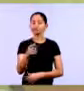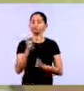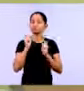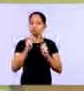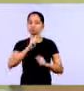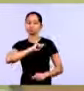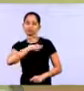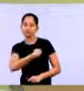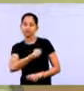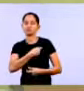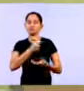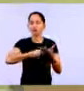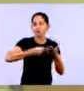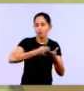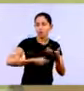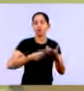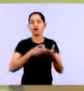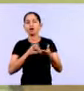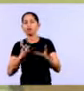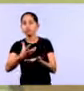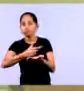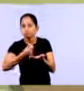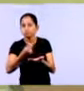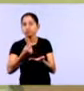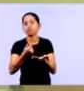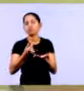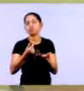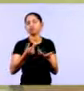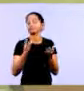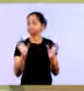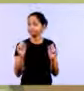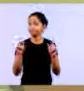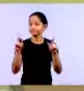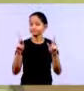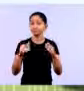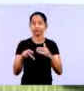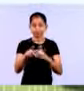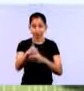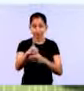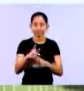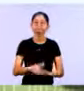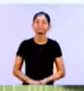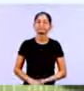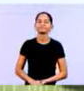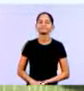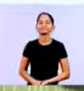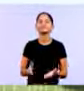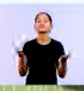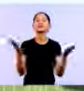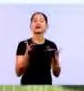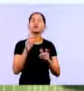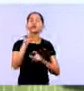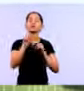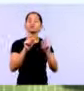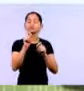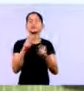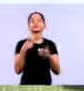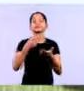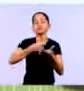sujeito passivo, que deve pagar. E vamos adiante. Bom, nós temos agora que essa obrigação